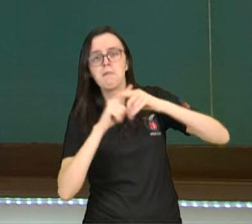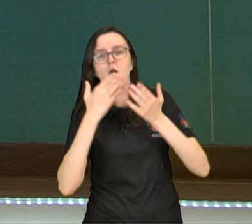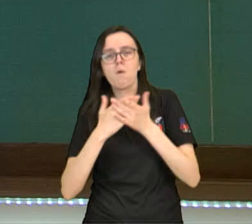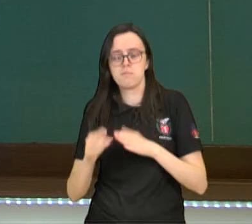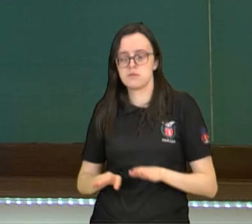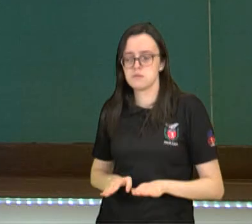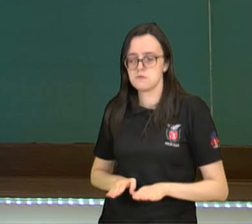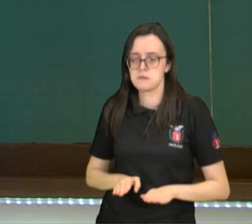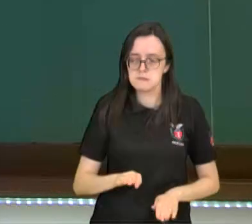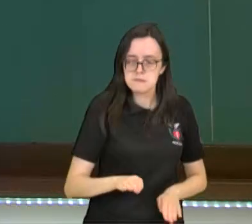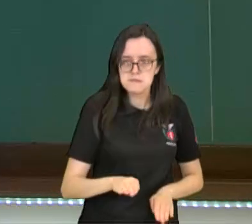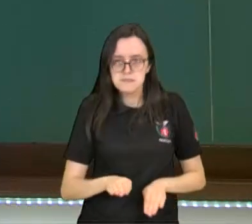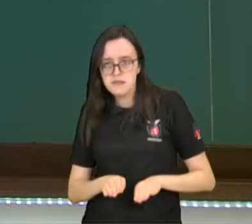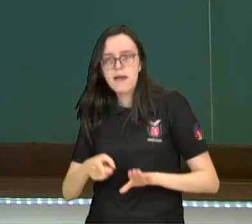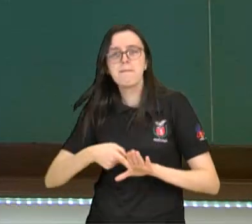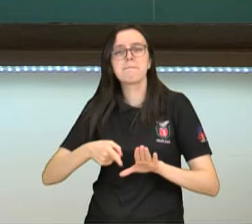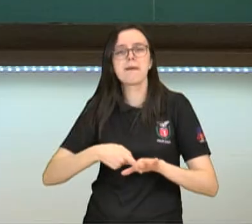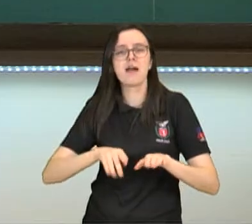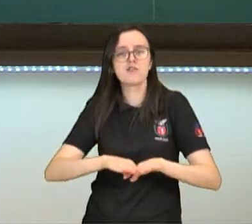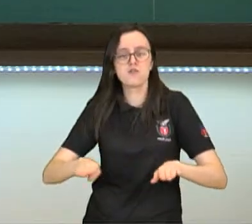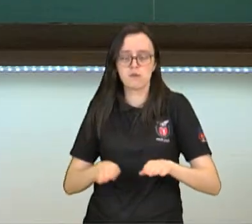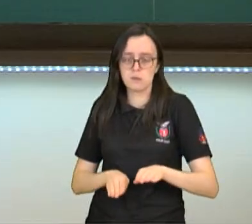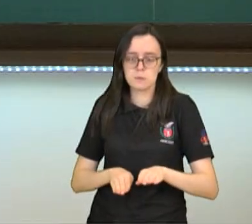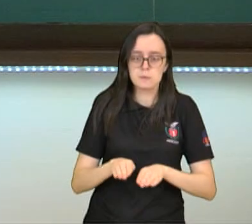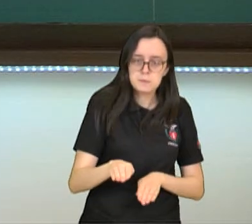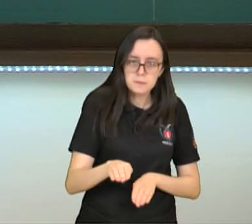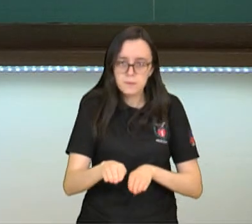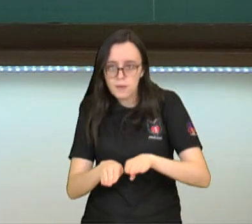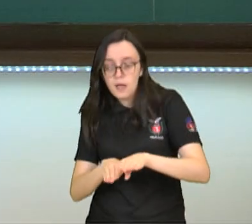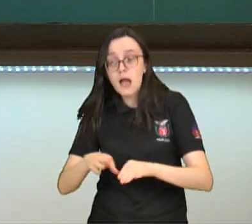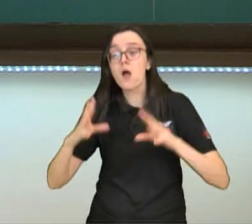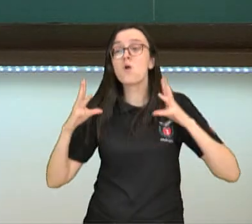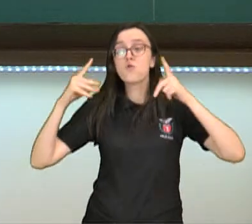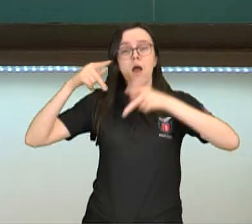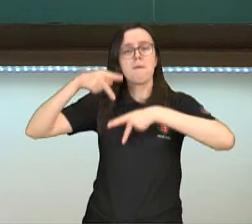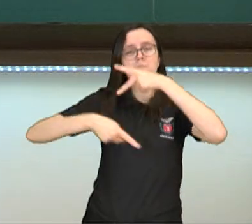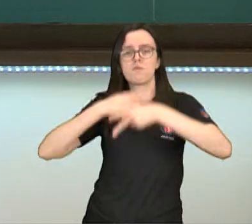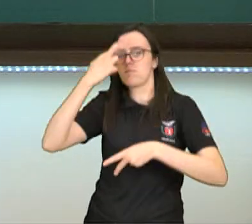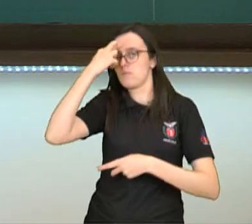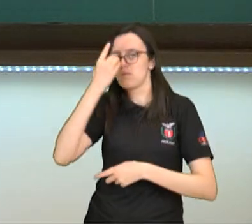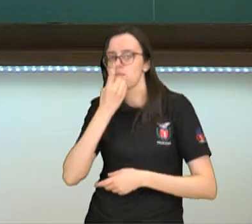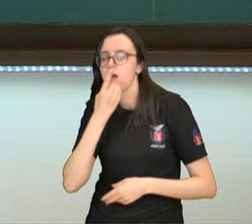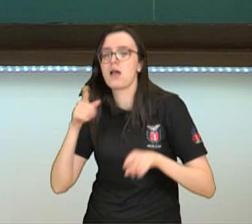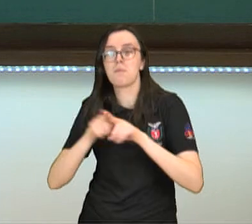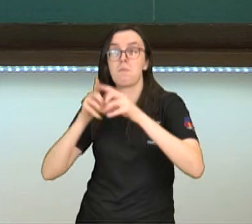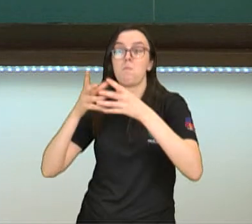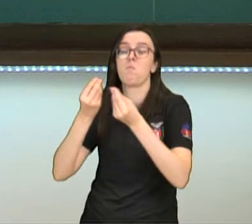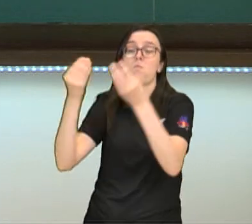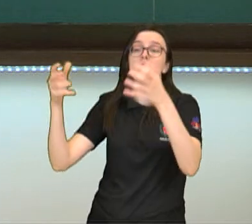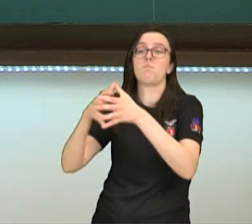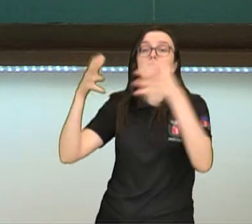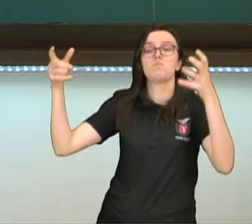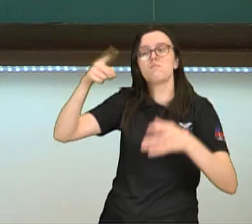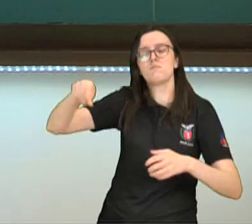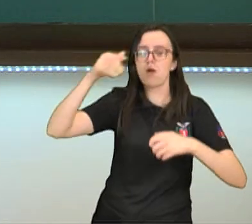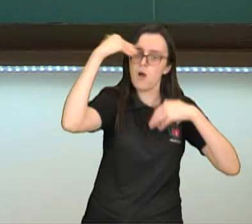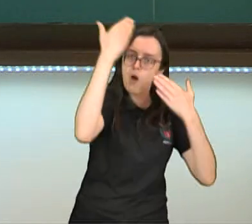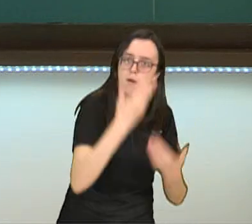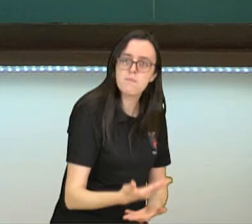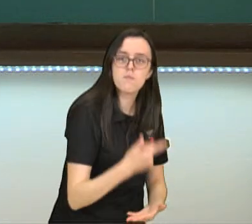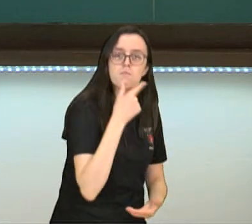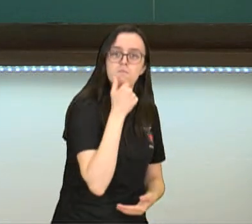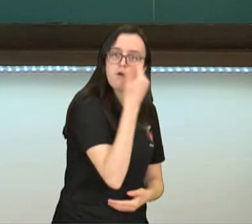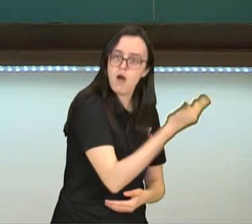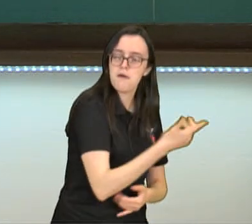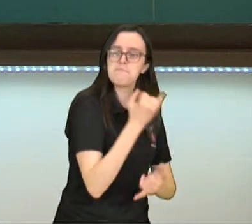pés por conta desse ferimento. Logo, toda a população dominicana, ou grande parte dela, como uma homenagem a